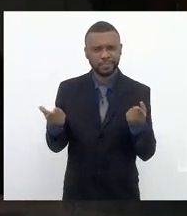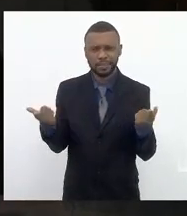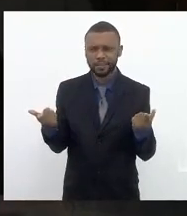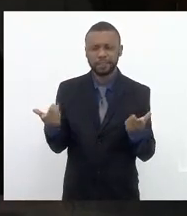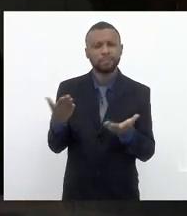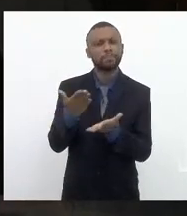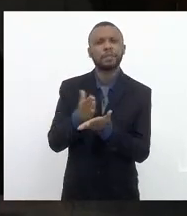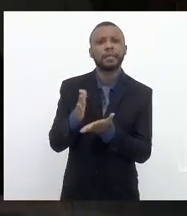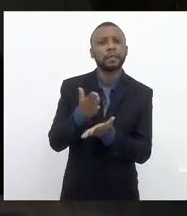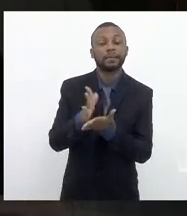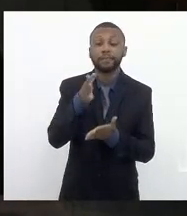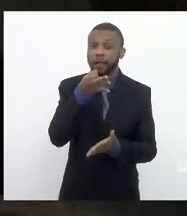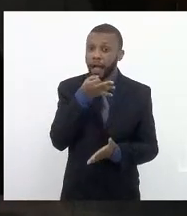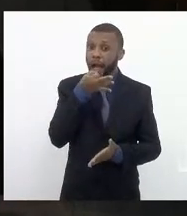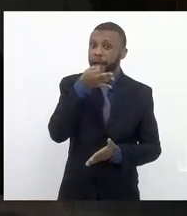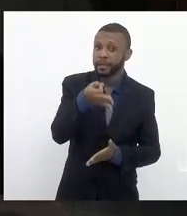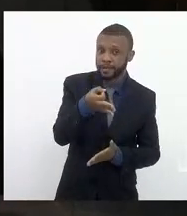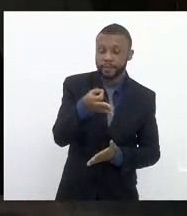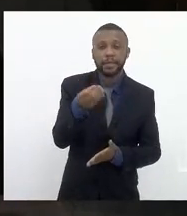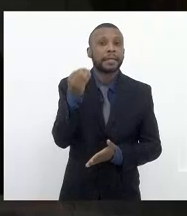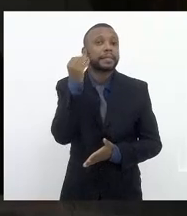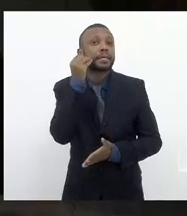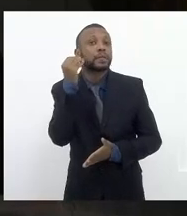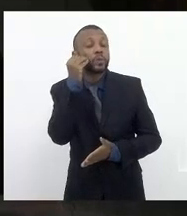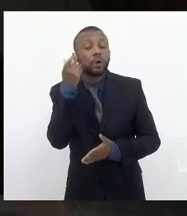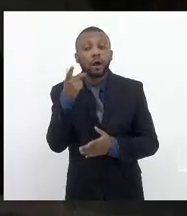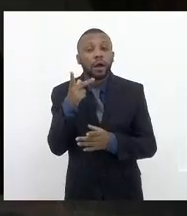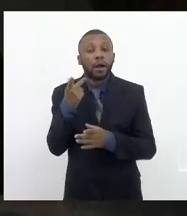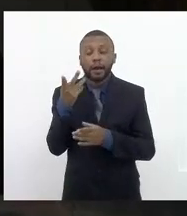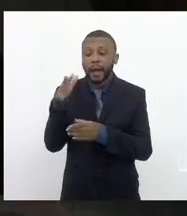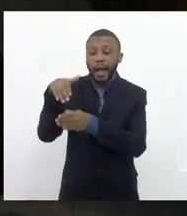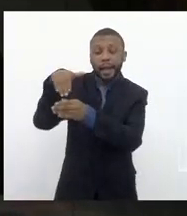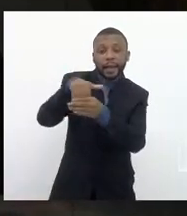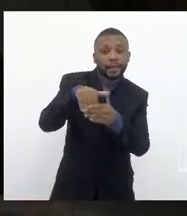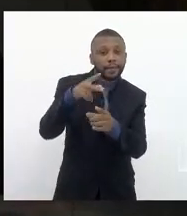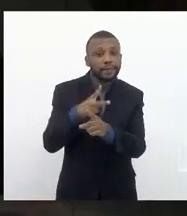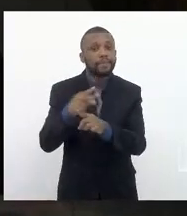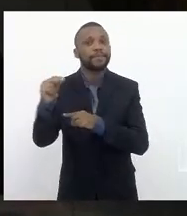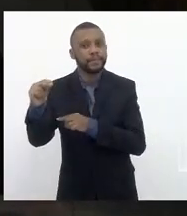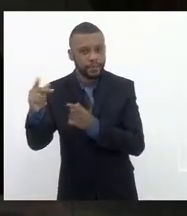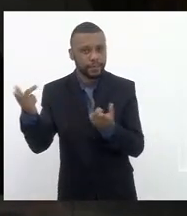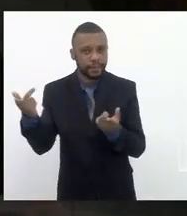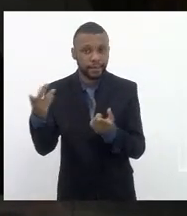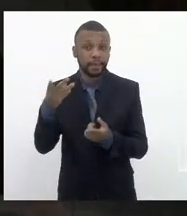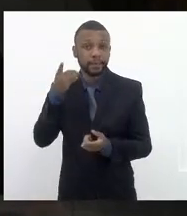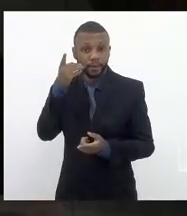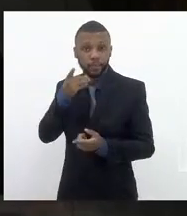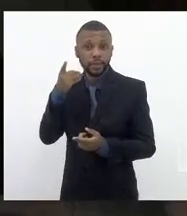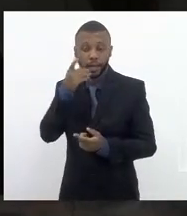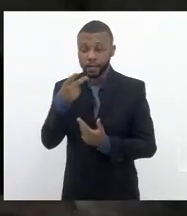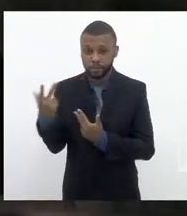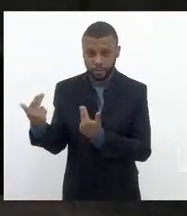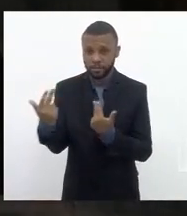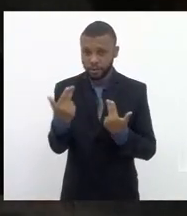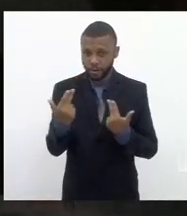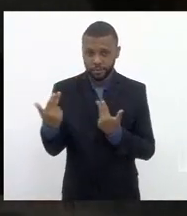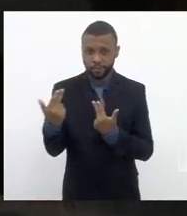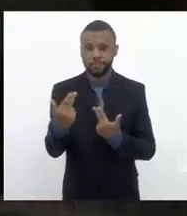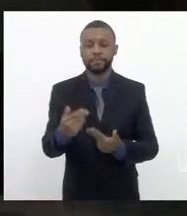isso que faz a crítica tentou ser deputado E como eu